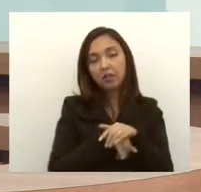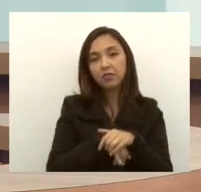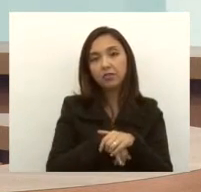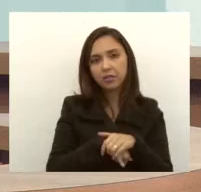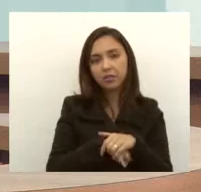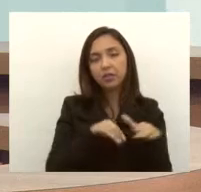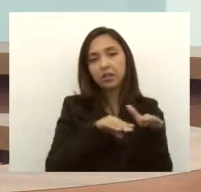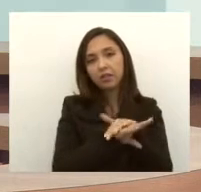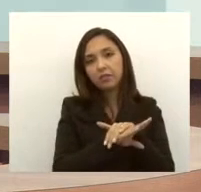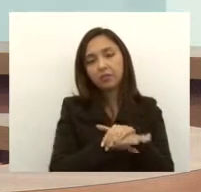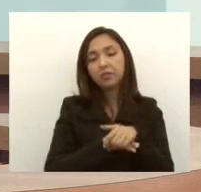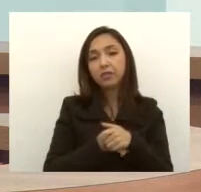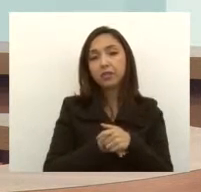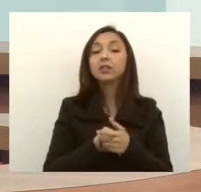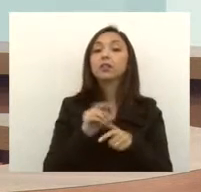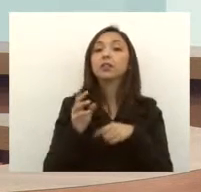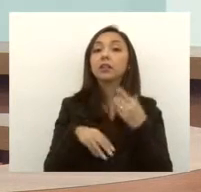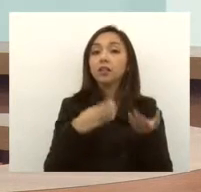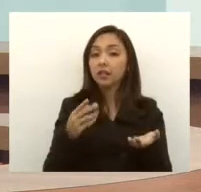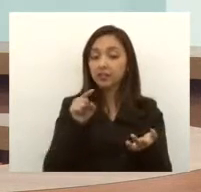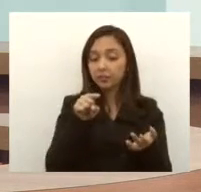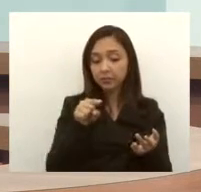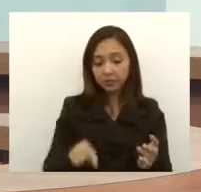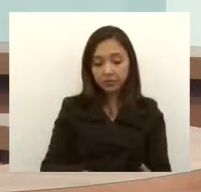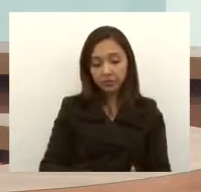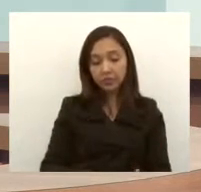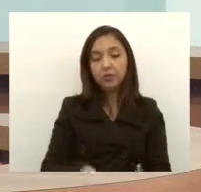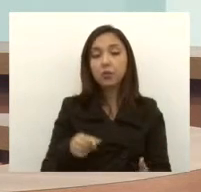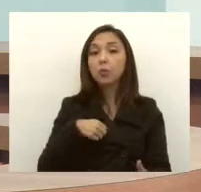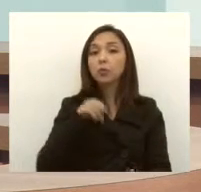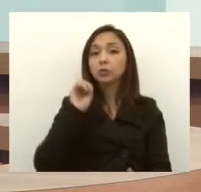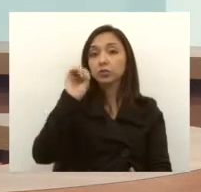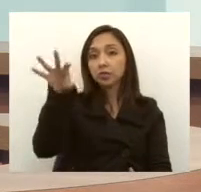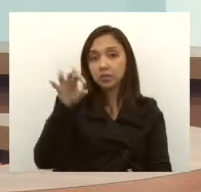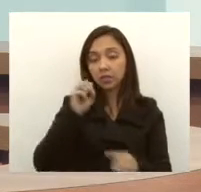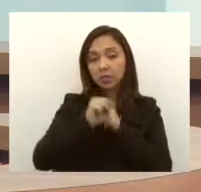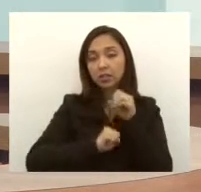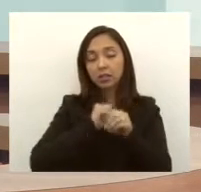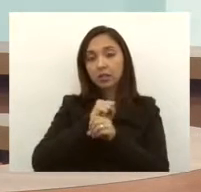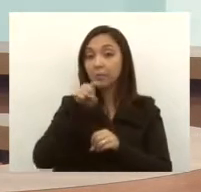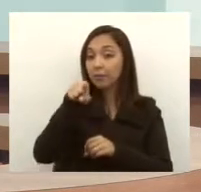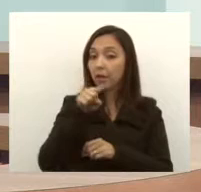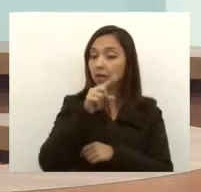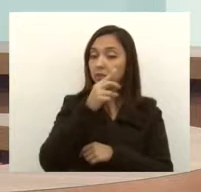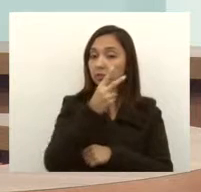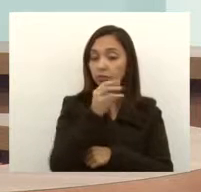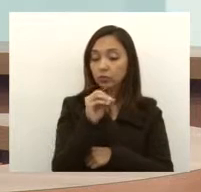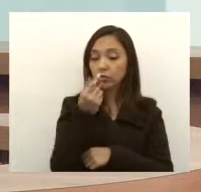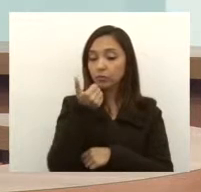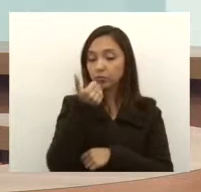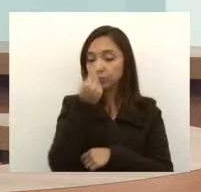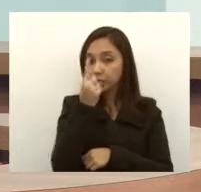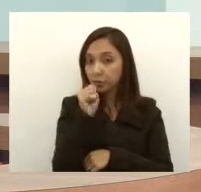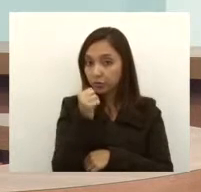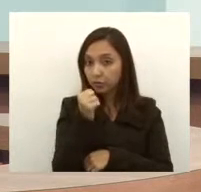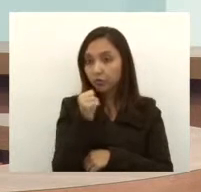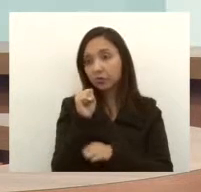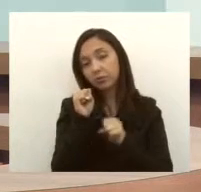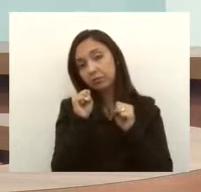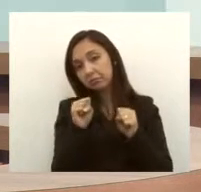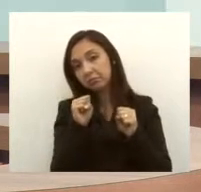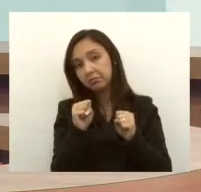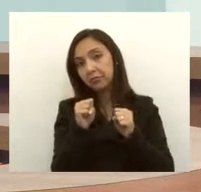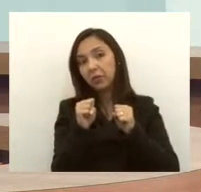lá da gaveta. E aí o senhor, hoje o senhor está saindo aí o ano que vem, mas o senhor em 2018 pode vir a deputado